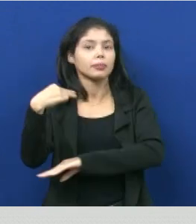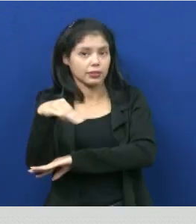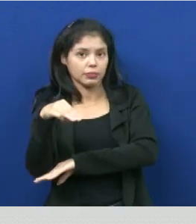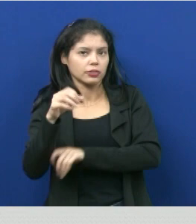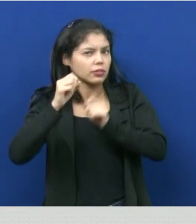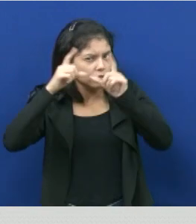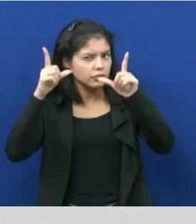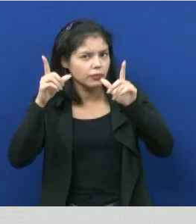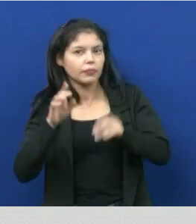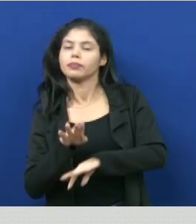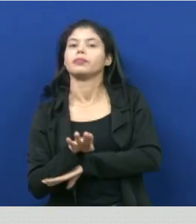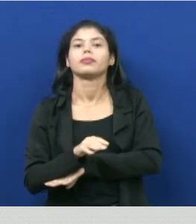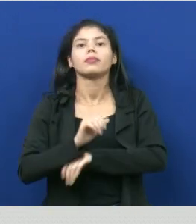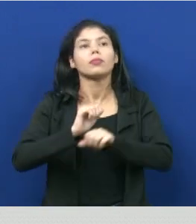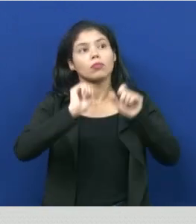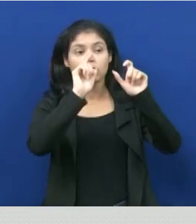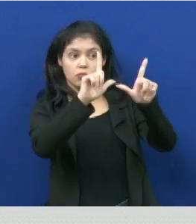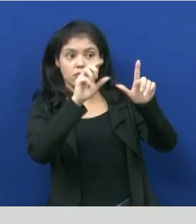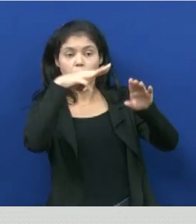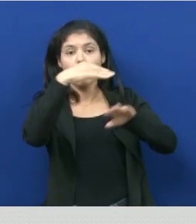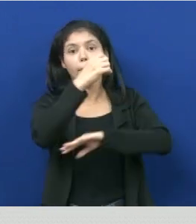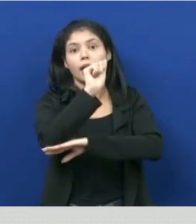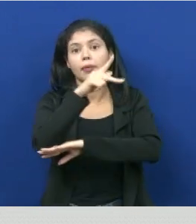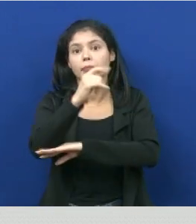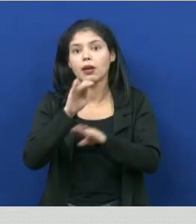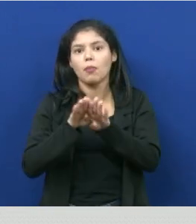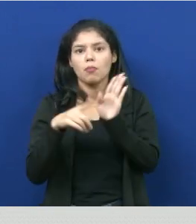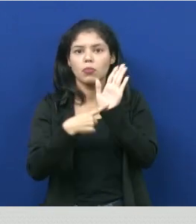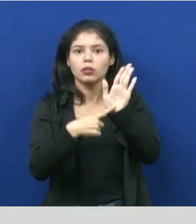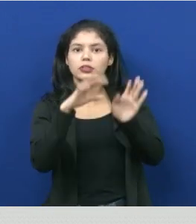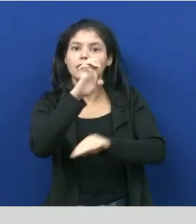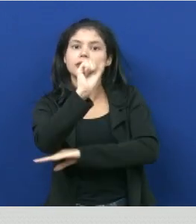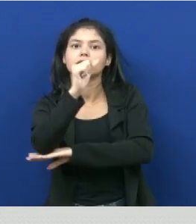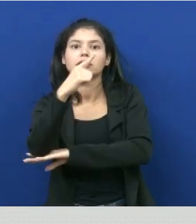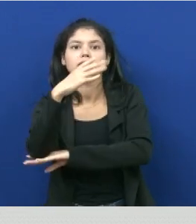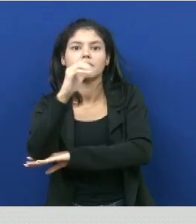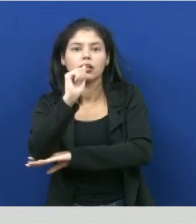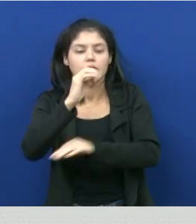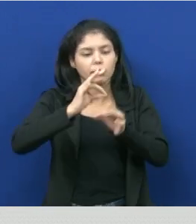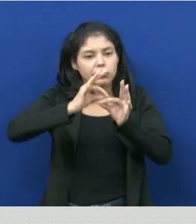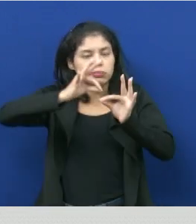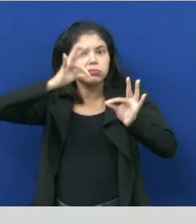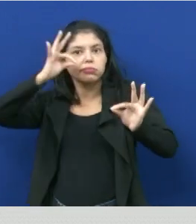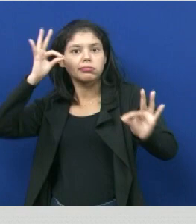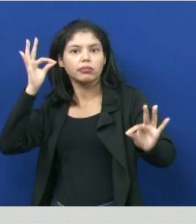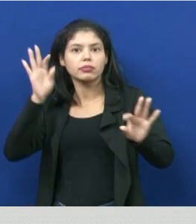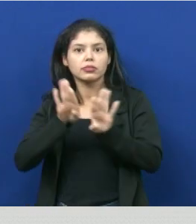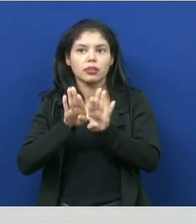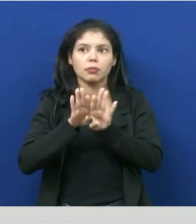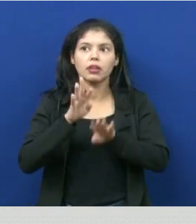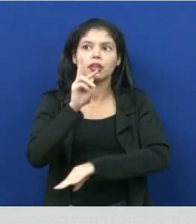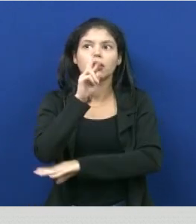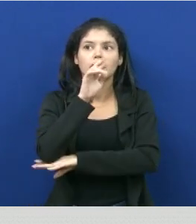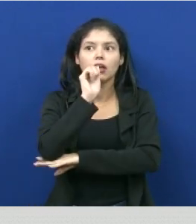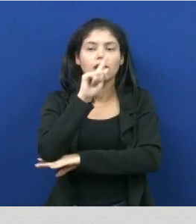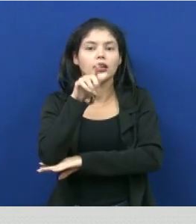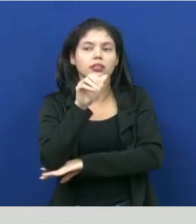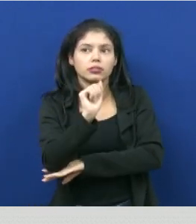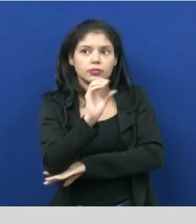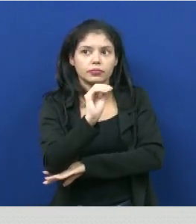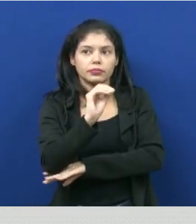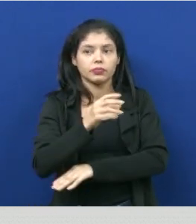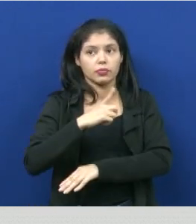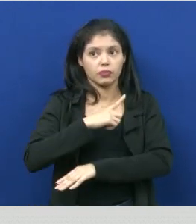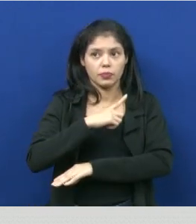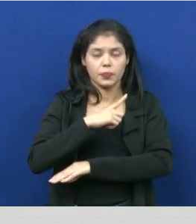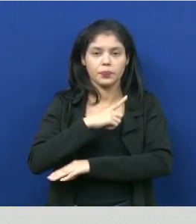nisso aí. No mapa, a escala é a razão entre a distância no mapa e a distância real correspondente.